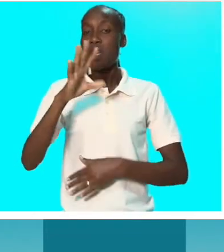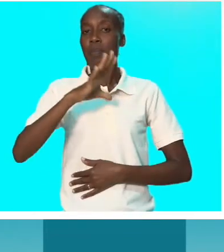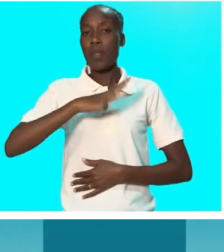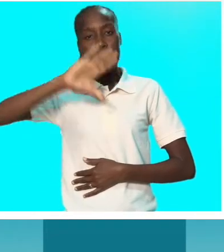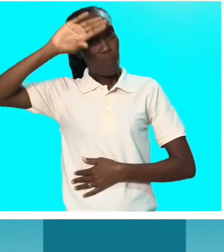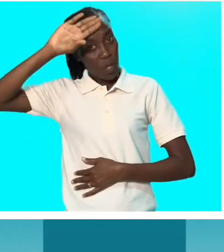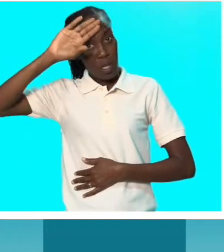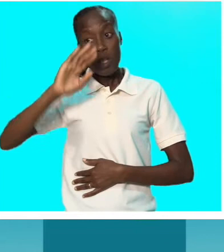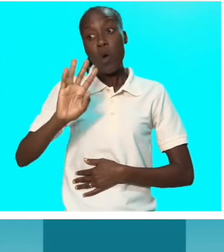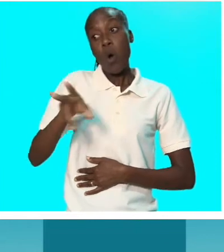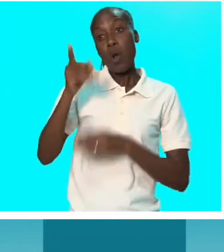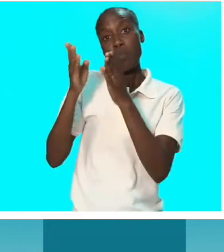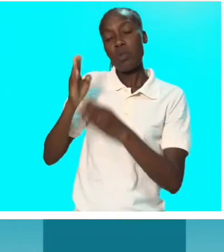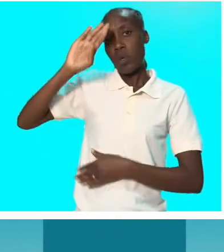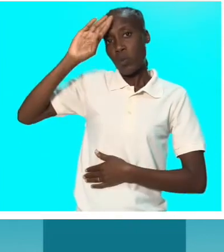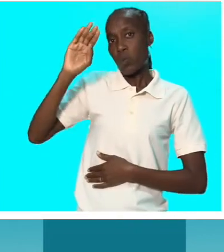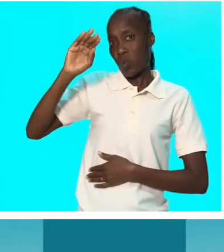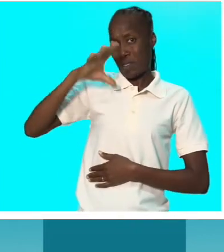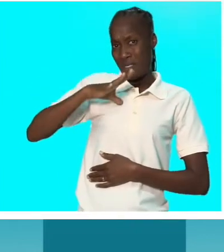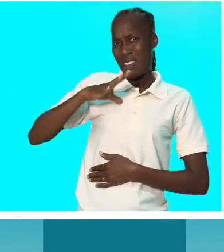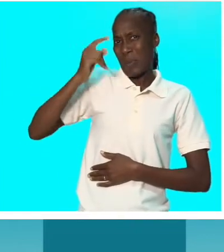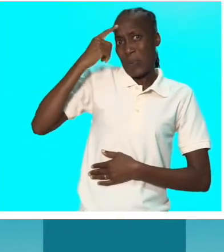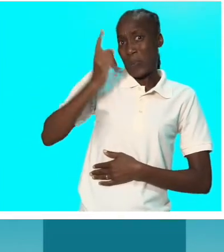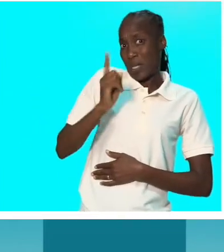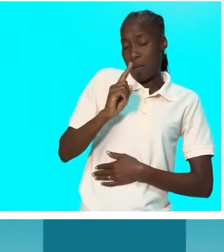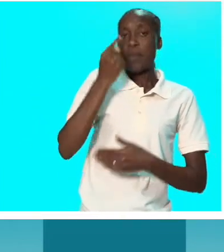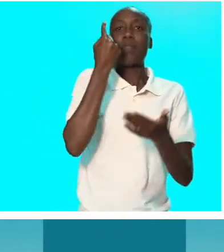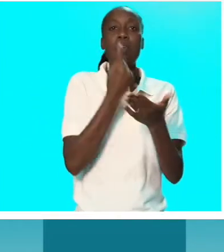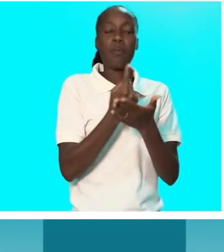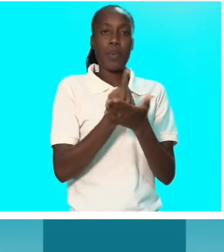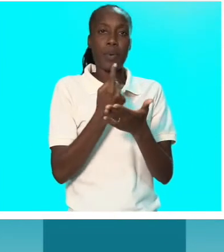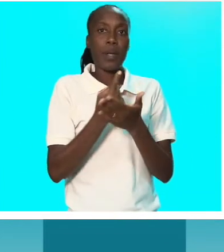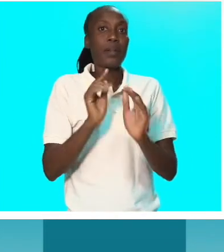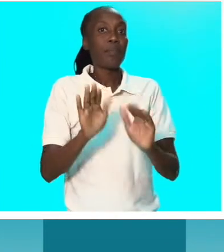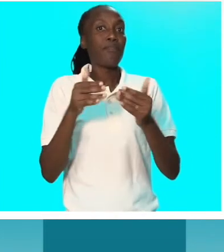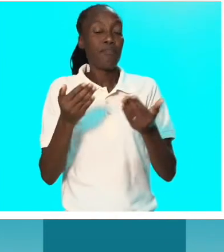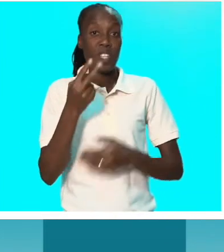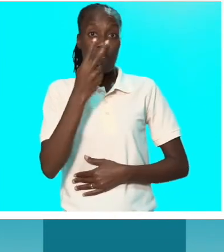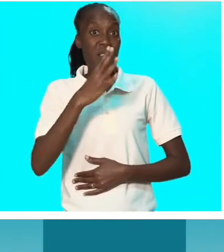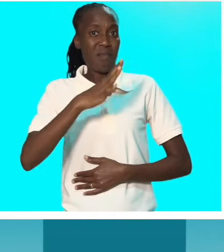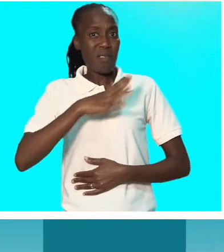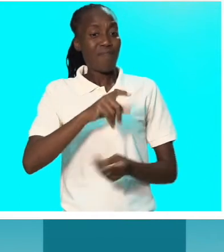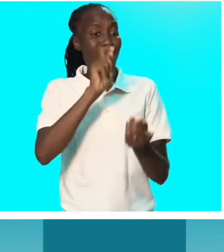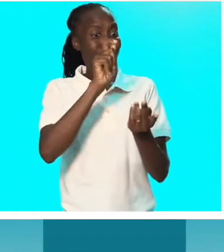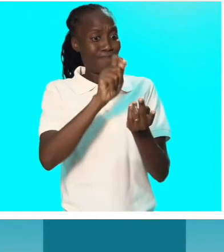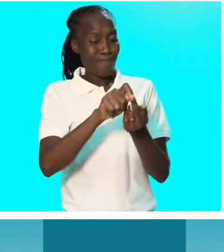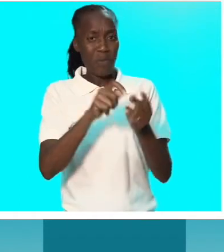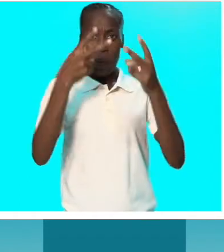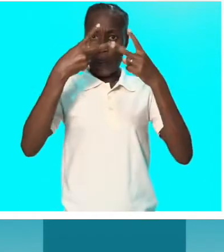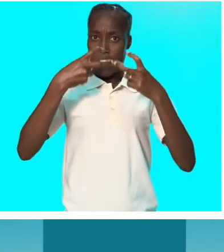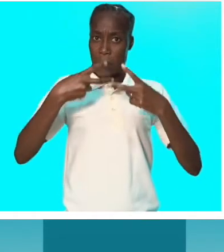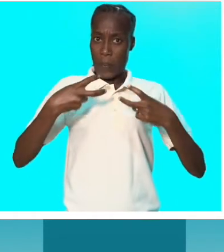que já têm a doença, ou aqueles que não sabem que têm a doença, é fundamental ver se tem